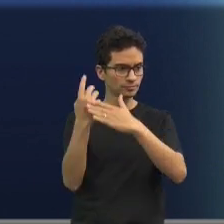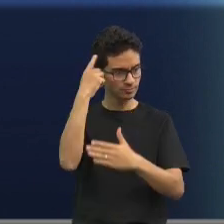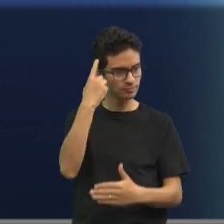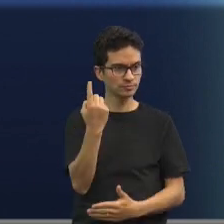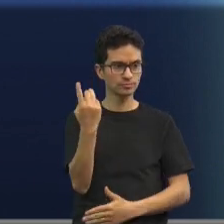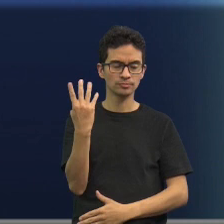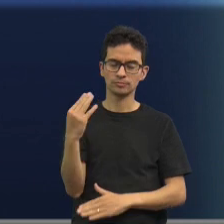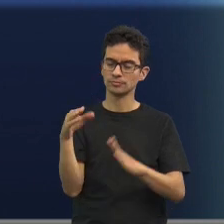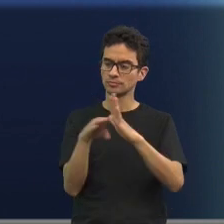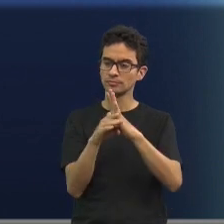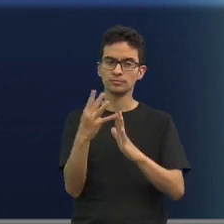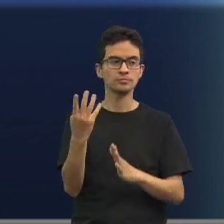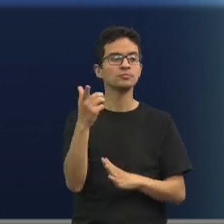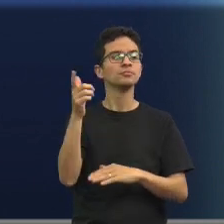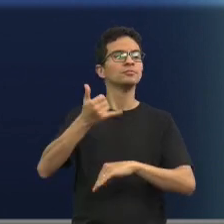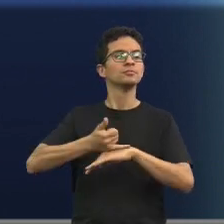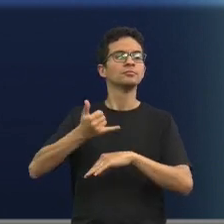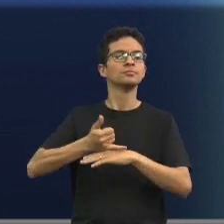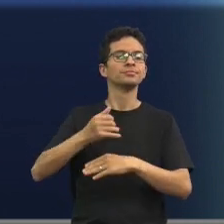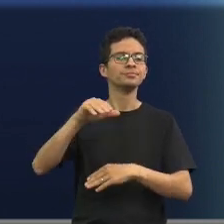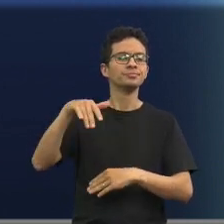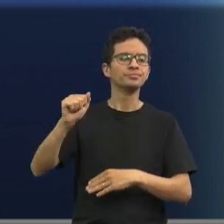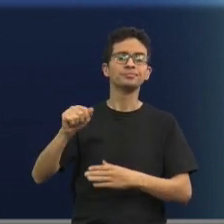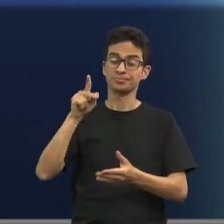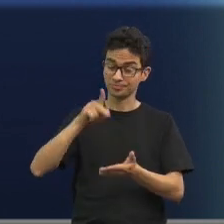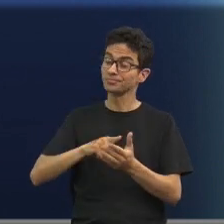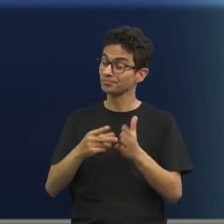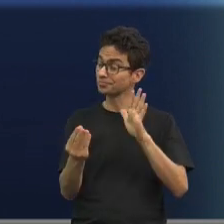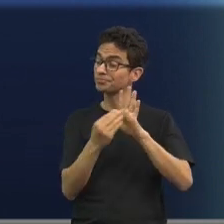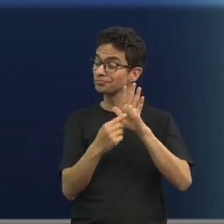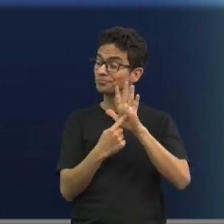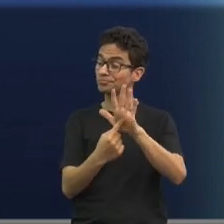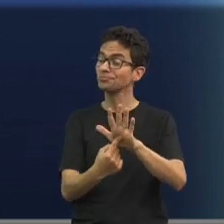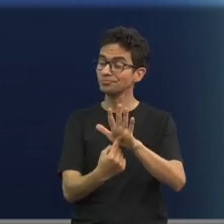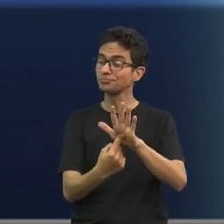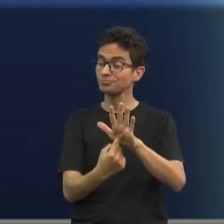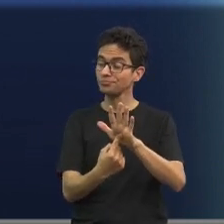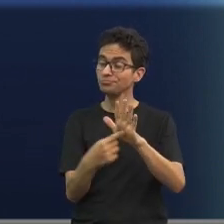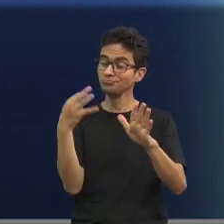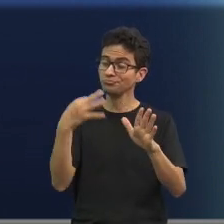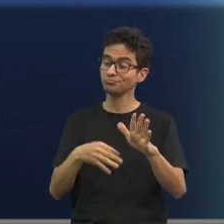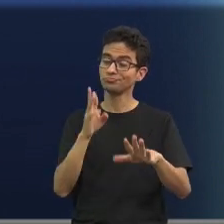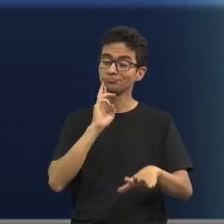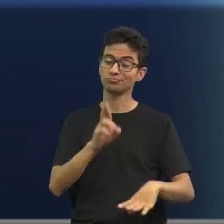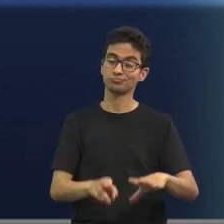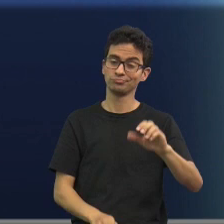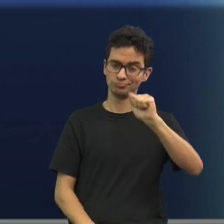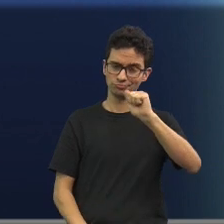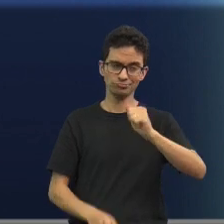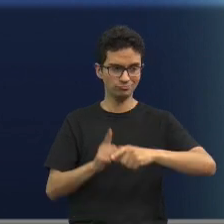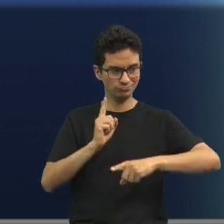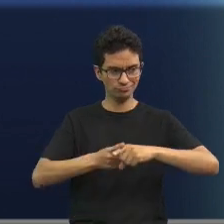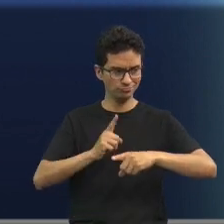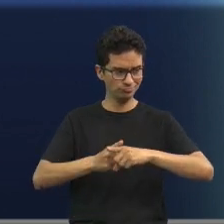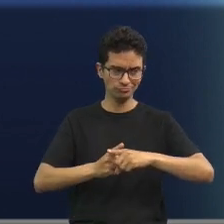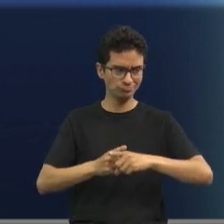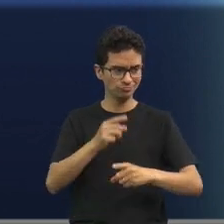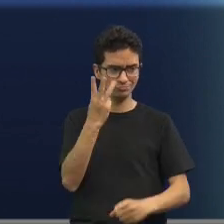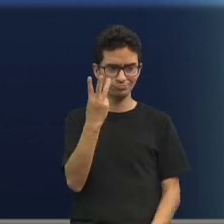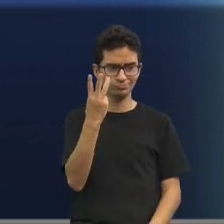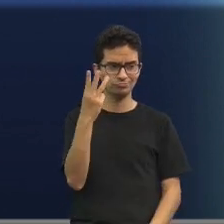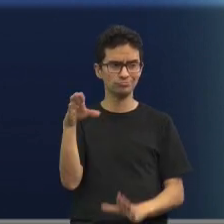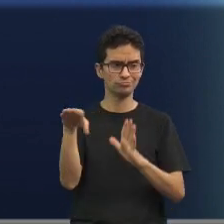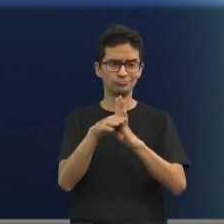às massas que é o que realmente conta no enunciado a resposta seria por que três quartos da massa